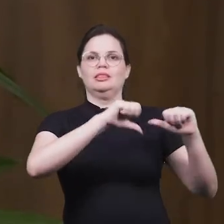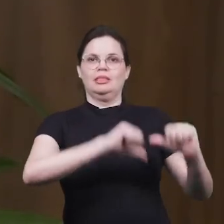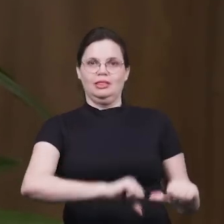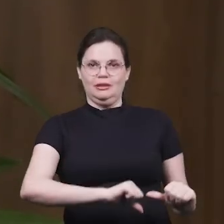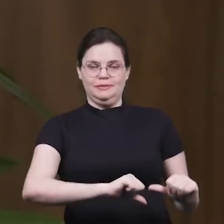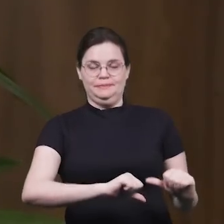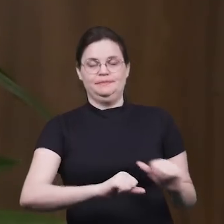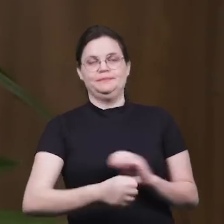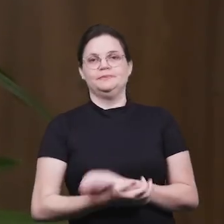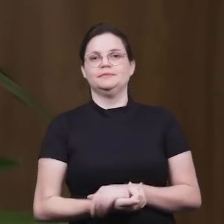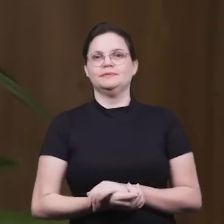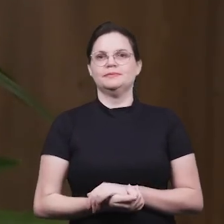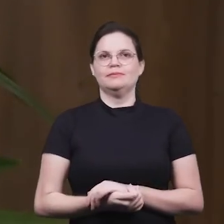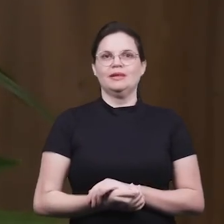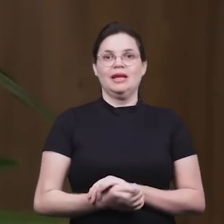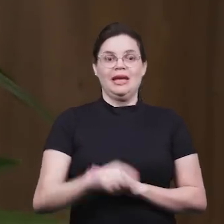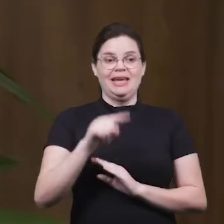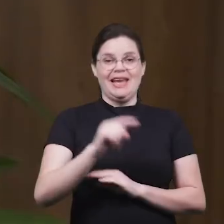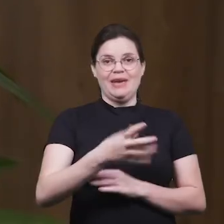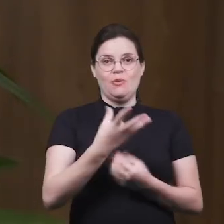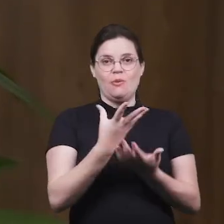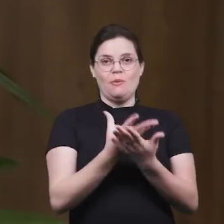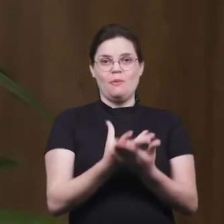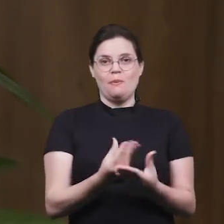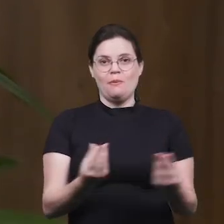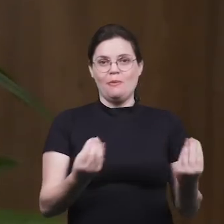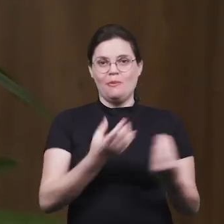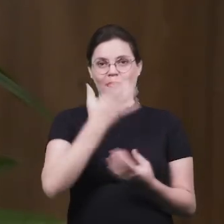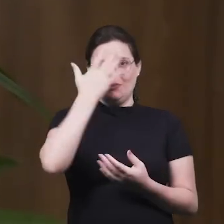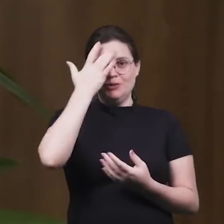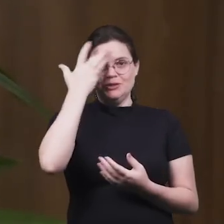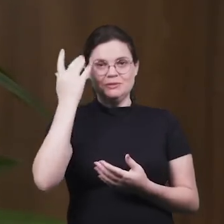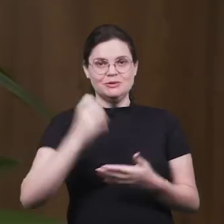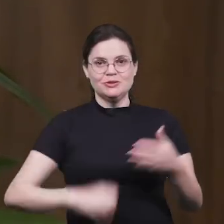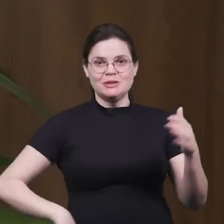mais pessoas ficaram desempregadas naquele momento eram os engenheiros.